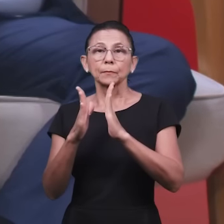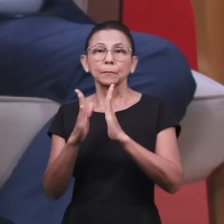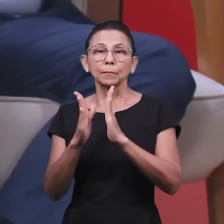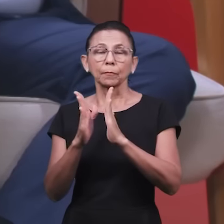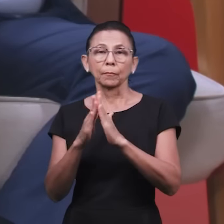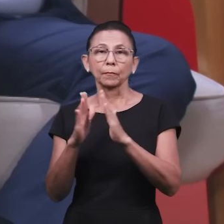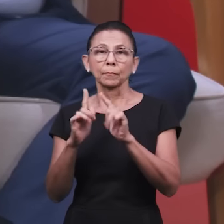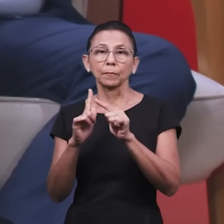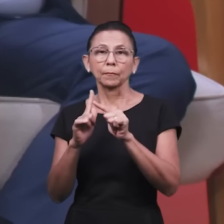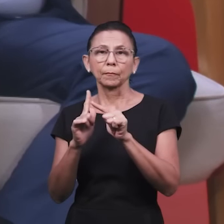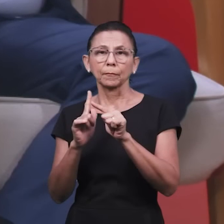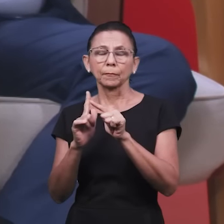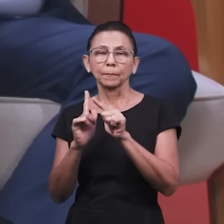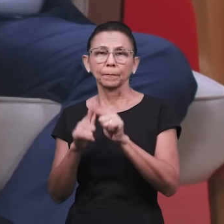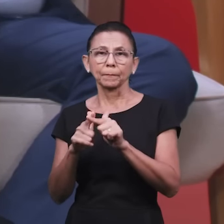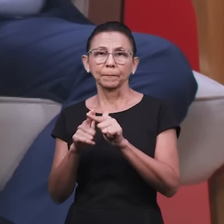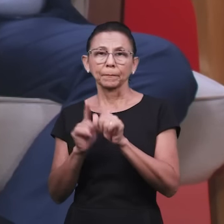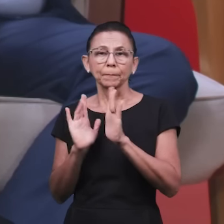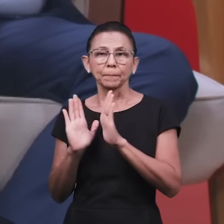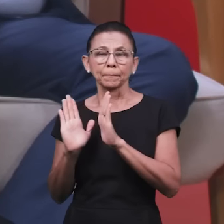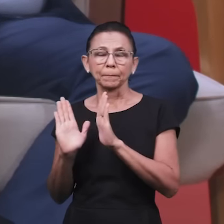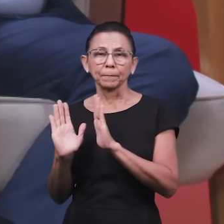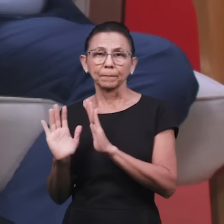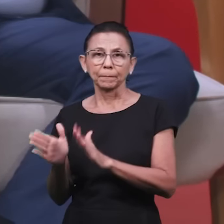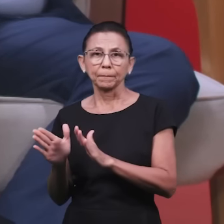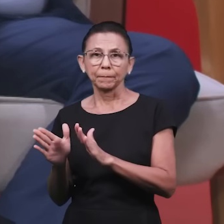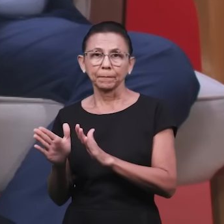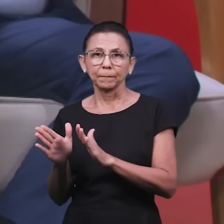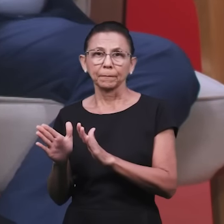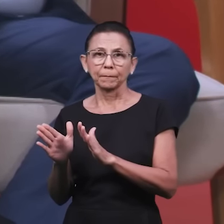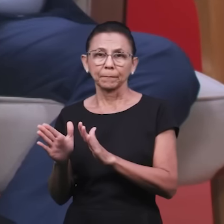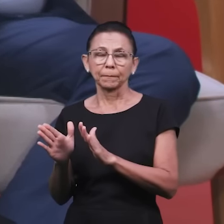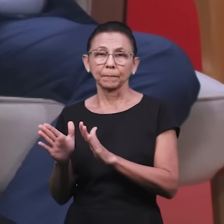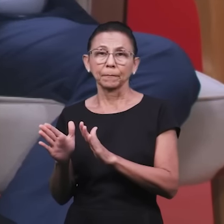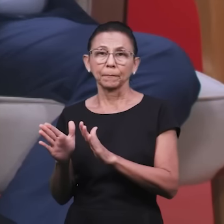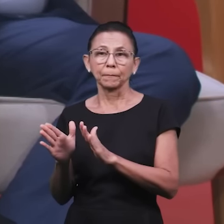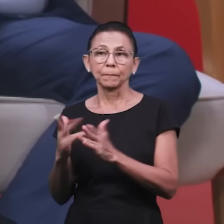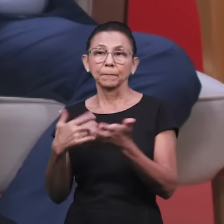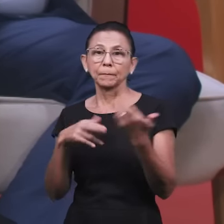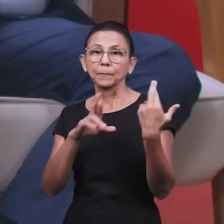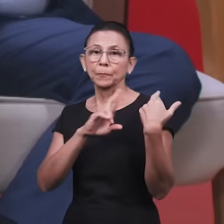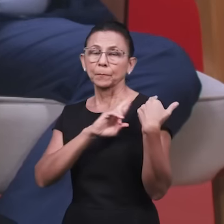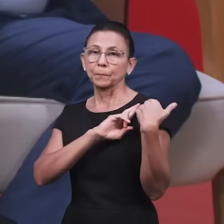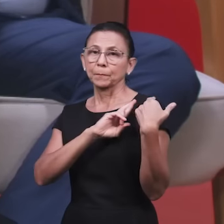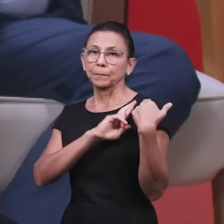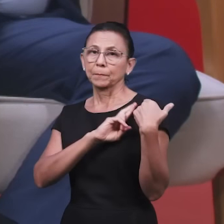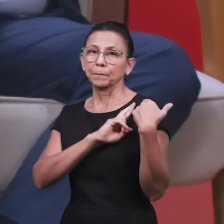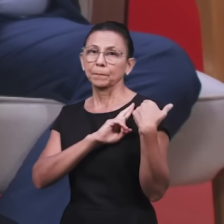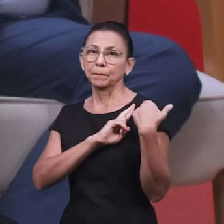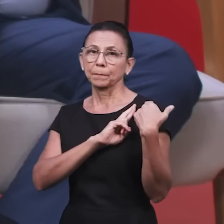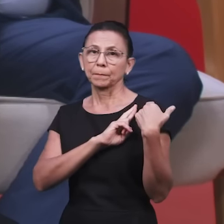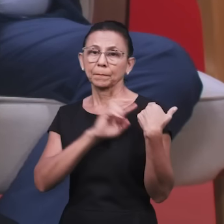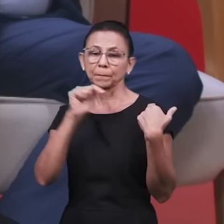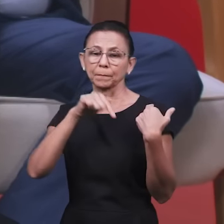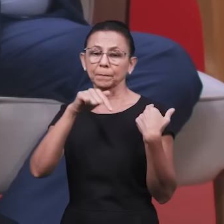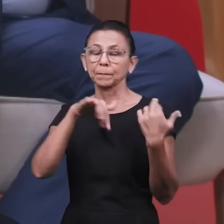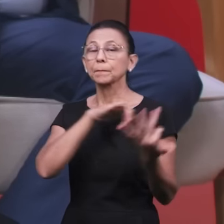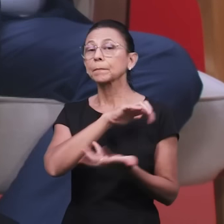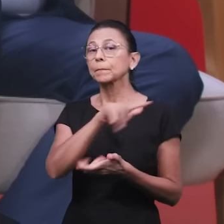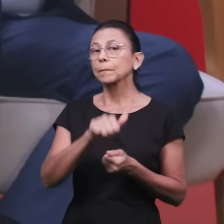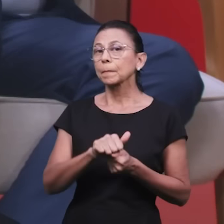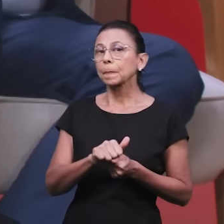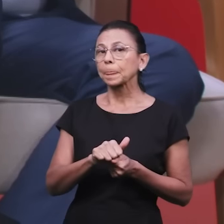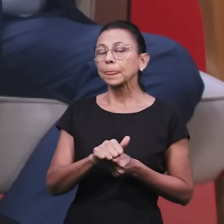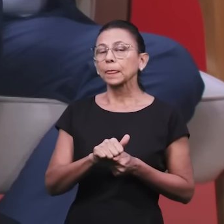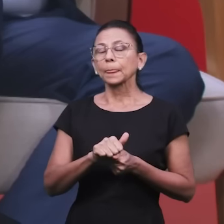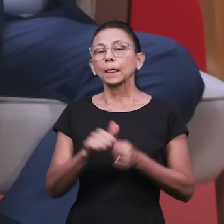terminará quando Jesus voltar. Qual é a missão da igreja fiel aqui neste mundo? É pregar